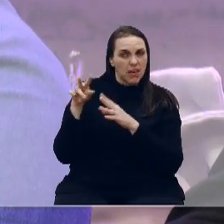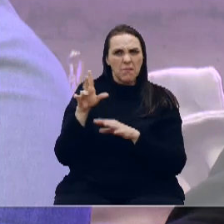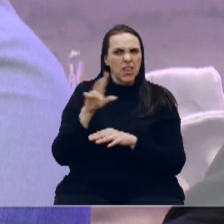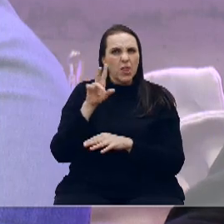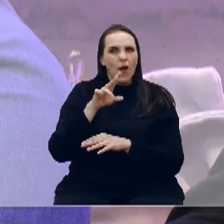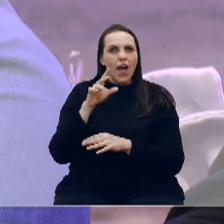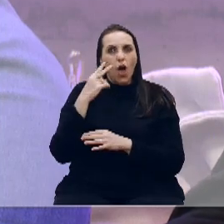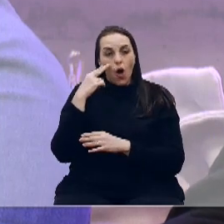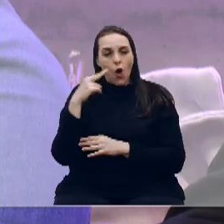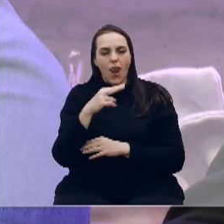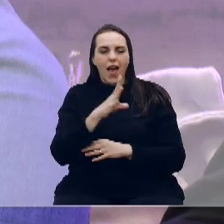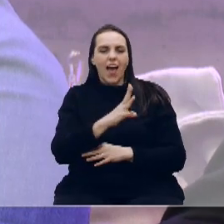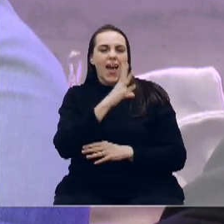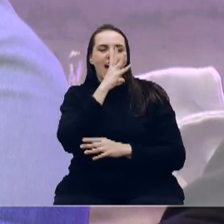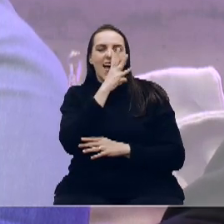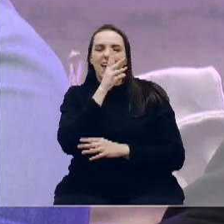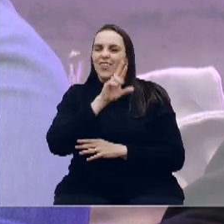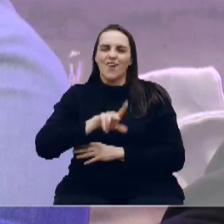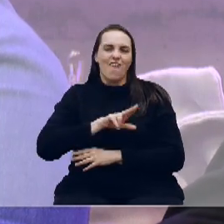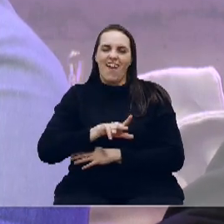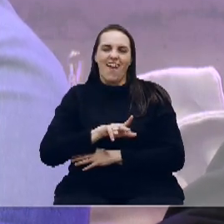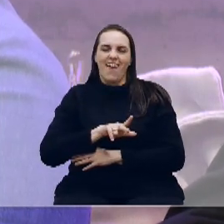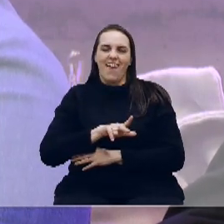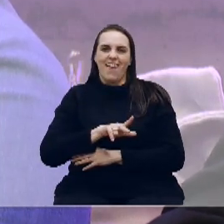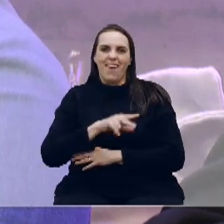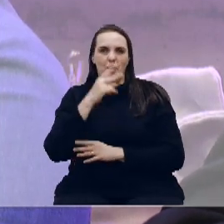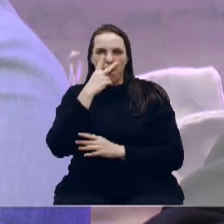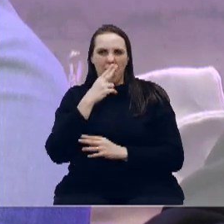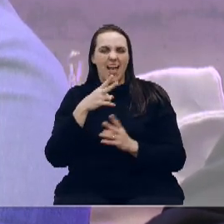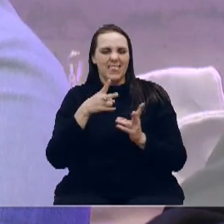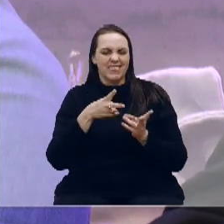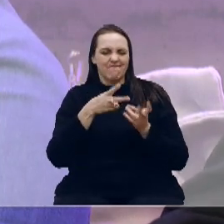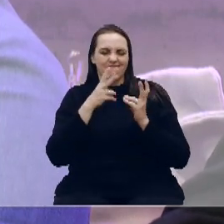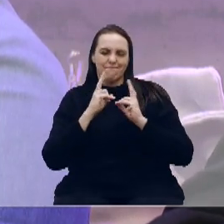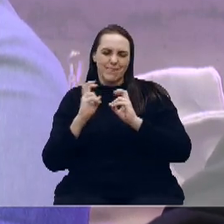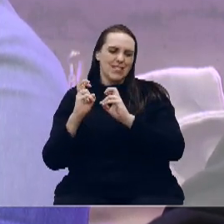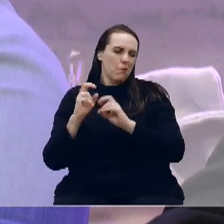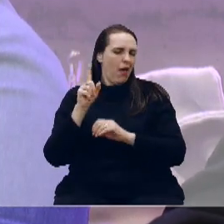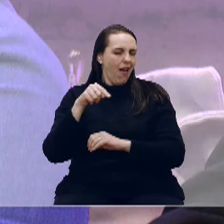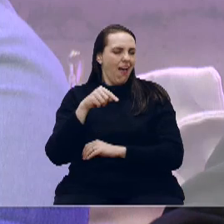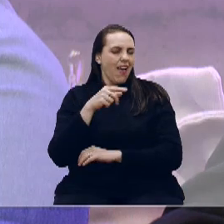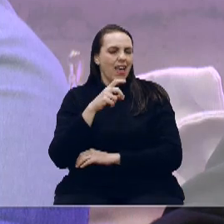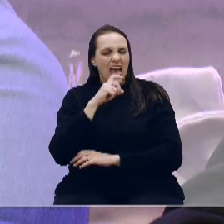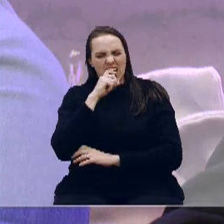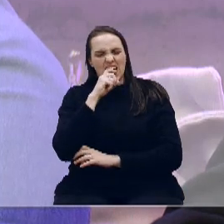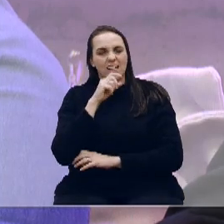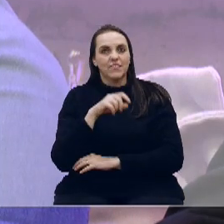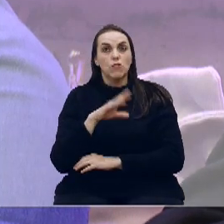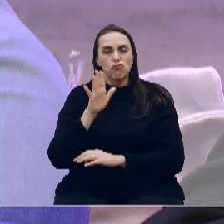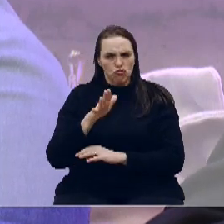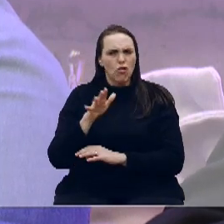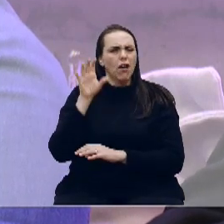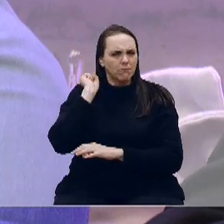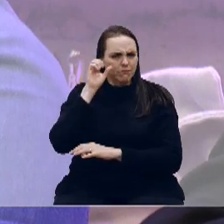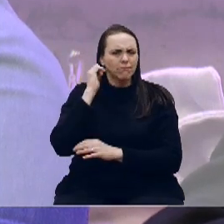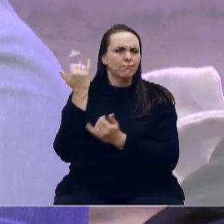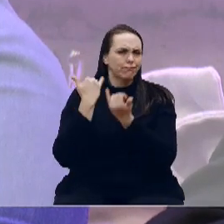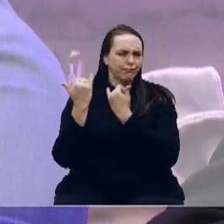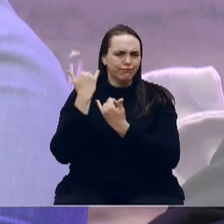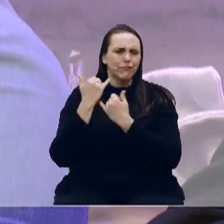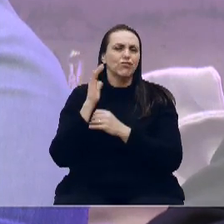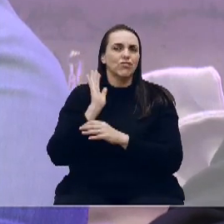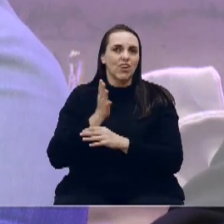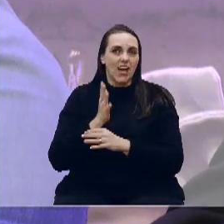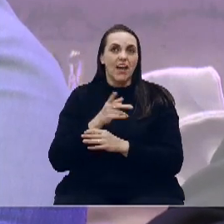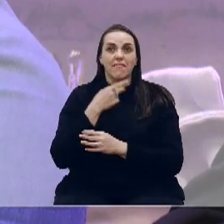olhar, assim, de admiração, né? Aí diz, eu já escutei também muitas falarem, eu